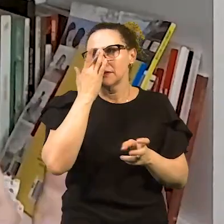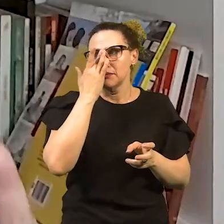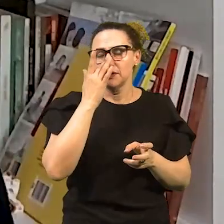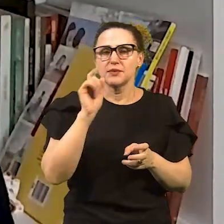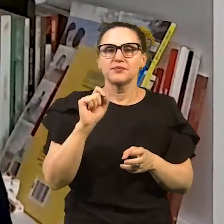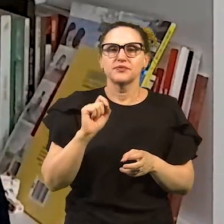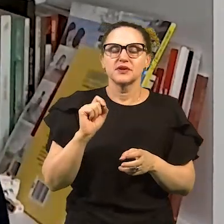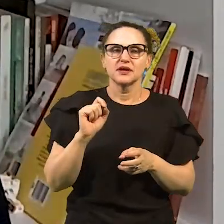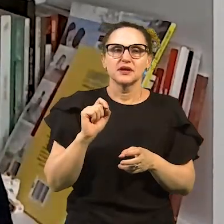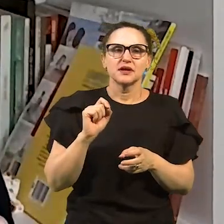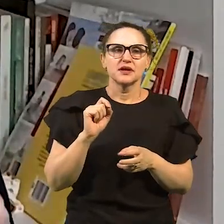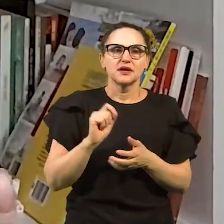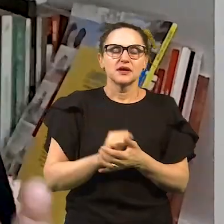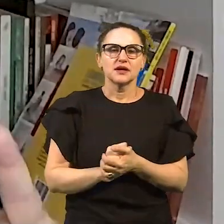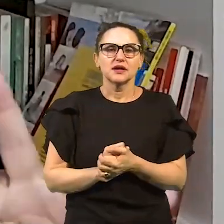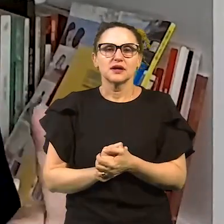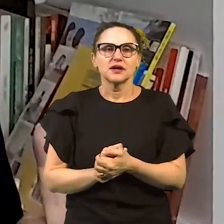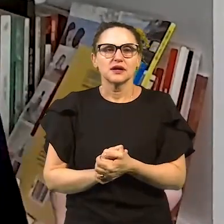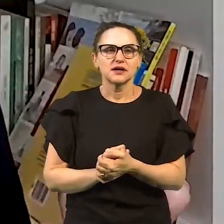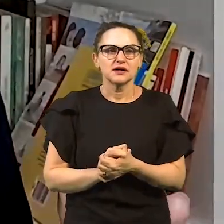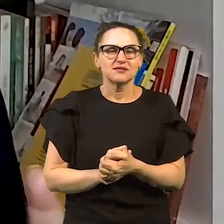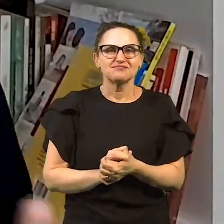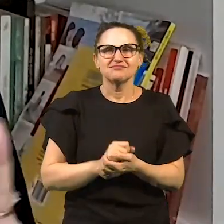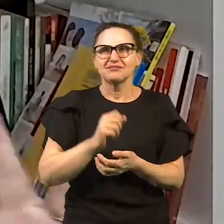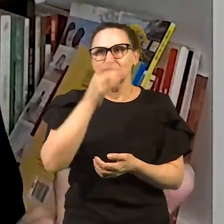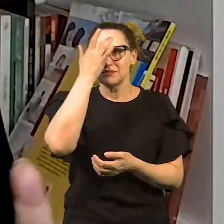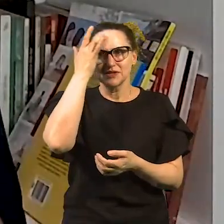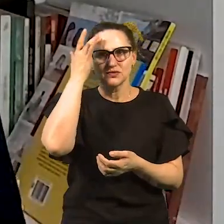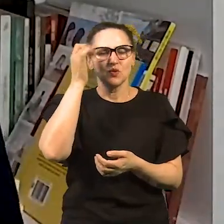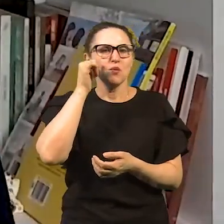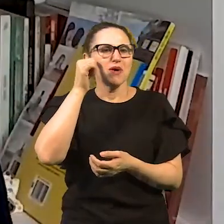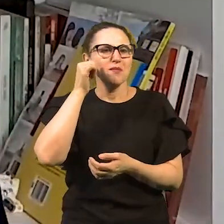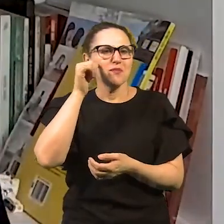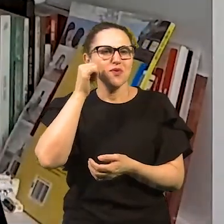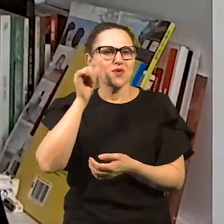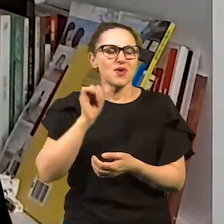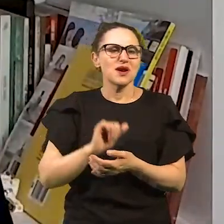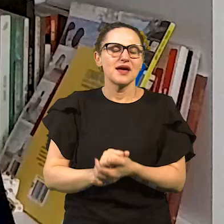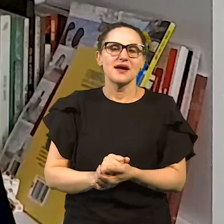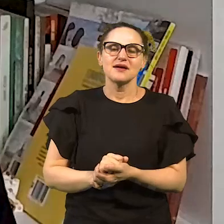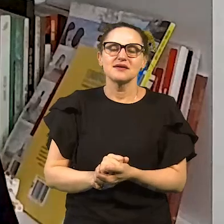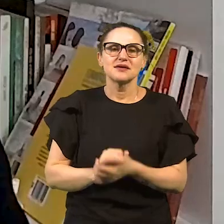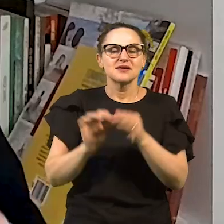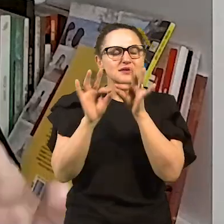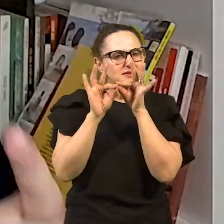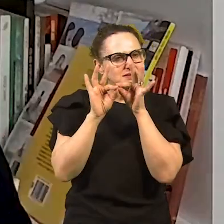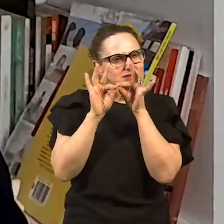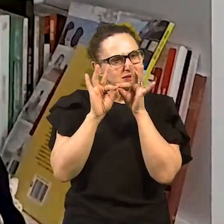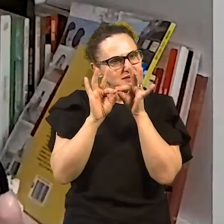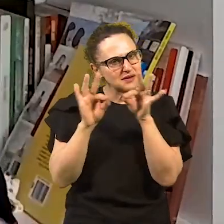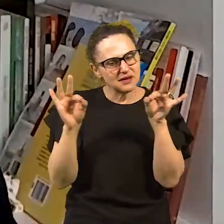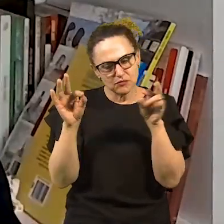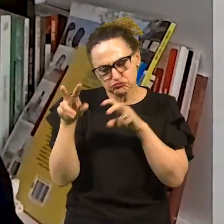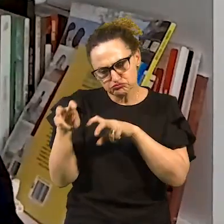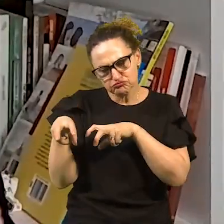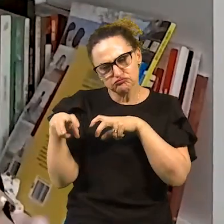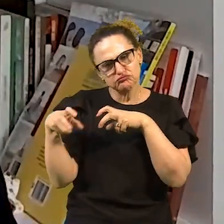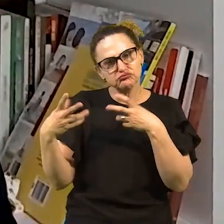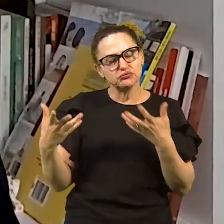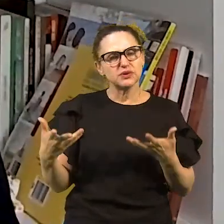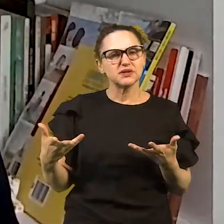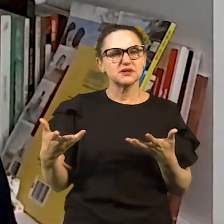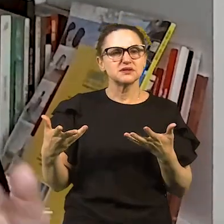ela é mais assim, uma cabocla, né? Mais puxada para indígena, assim. E eles vivem naquela